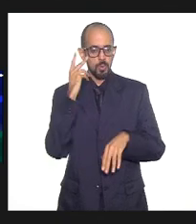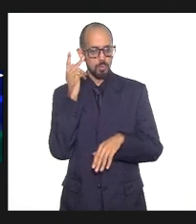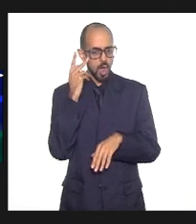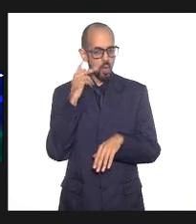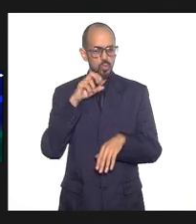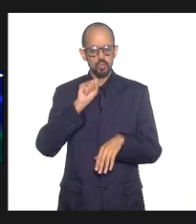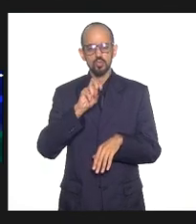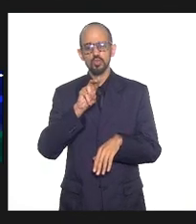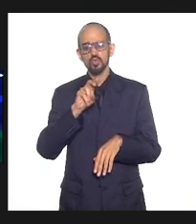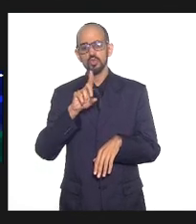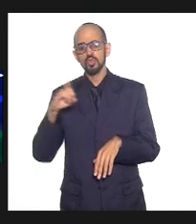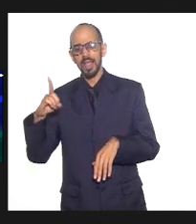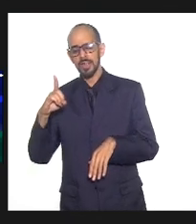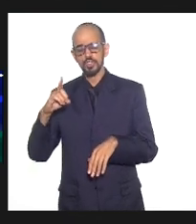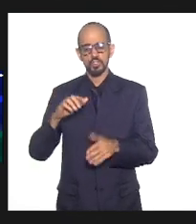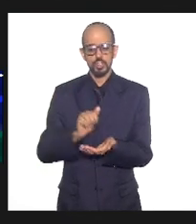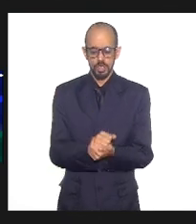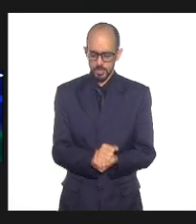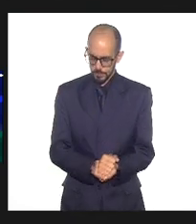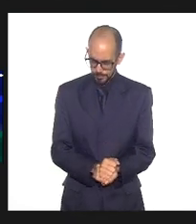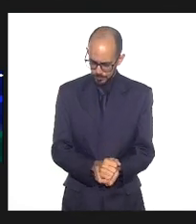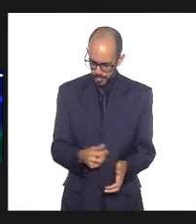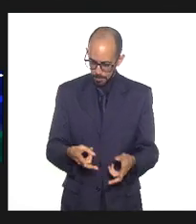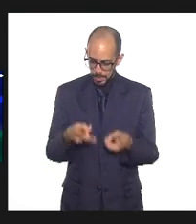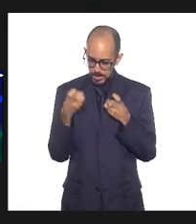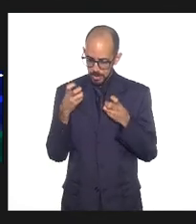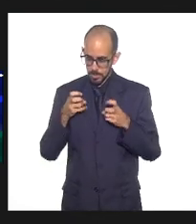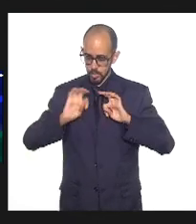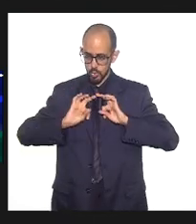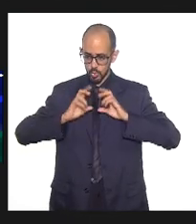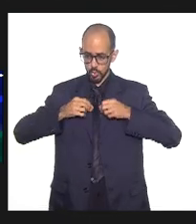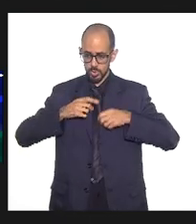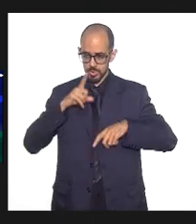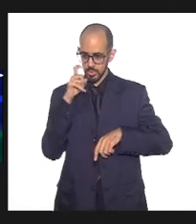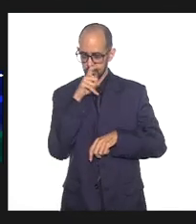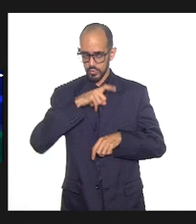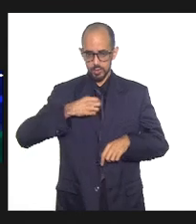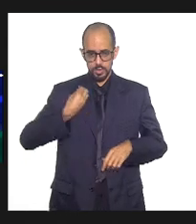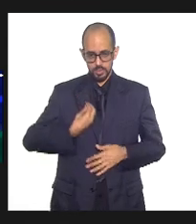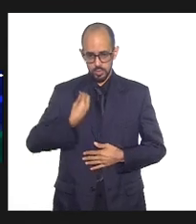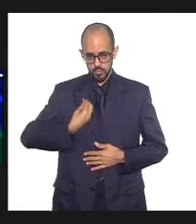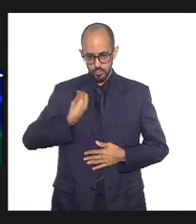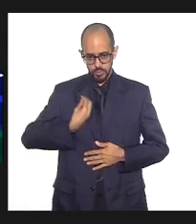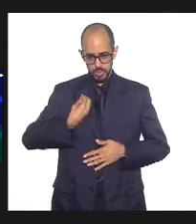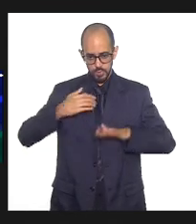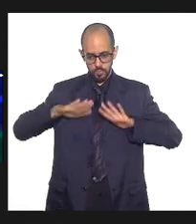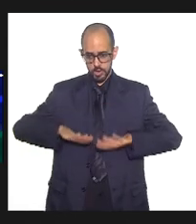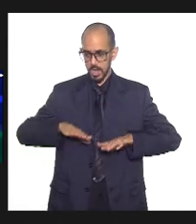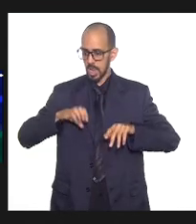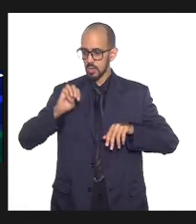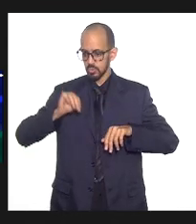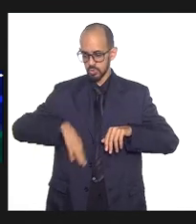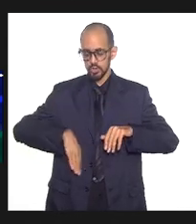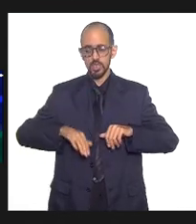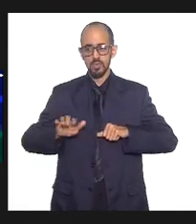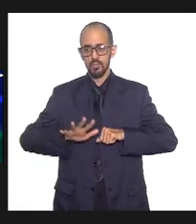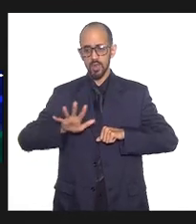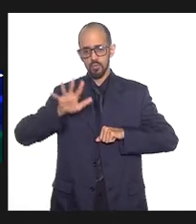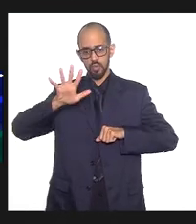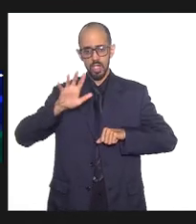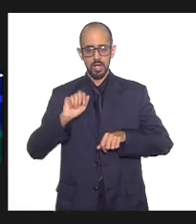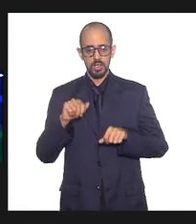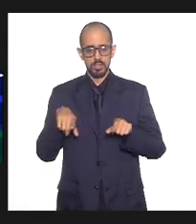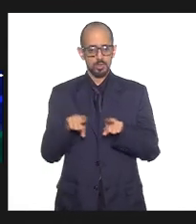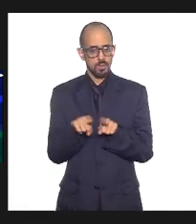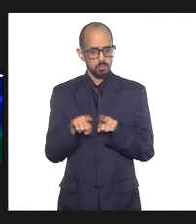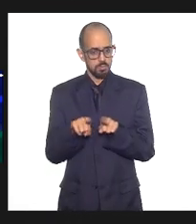e, constatando ali as dificuldades inerentes à vida, ficaram, sim, favelizados, foram